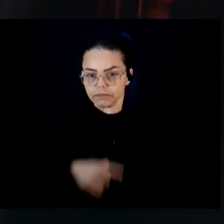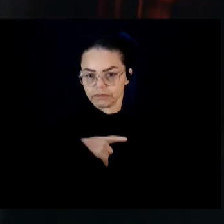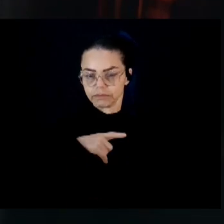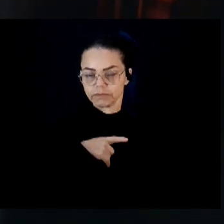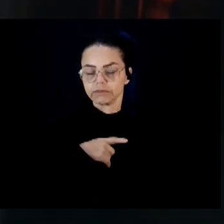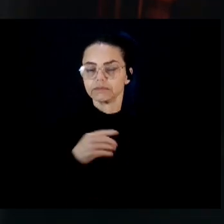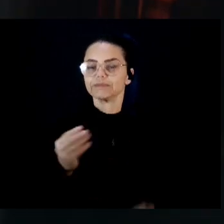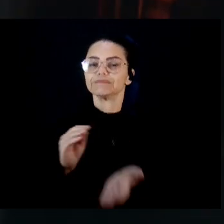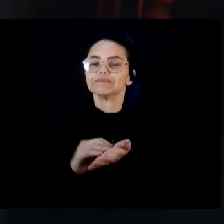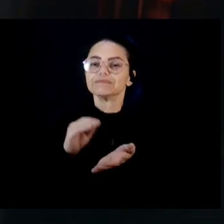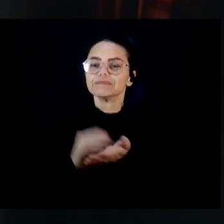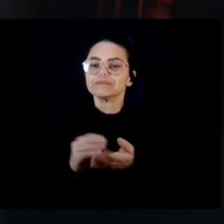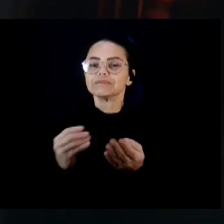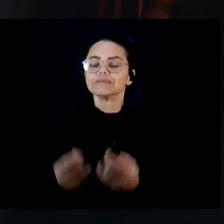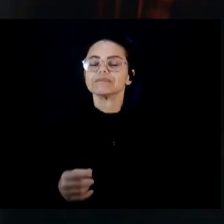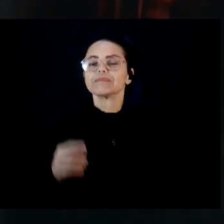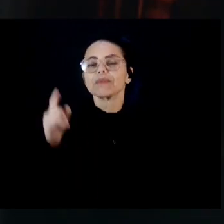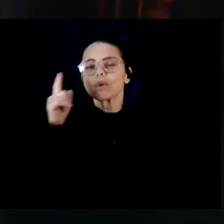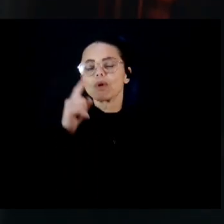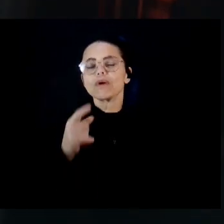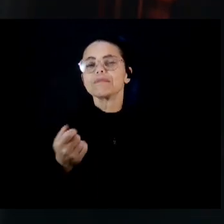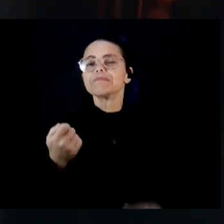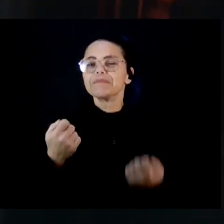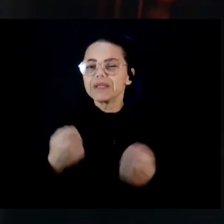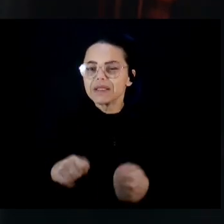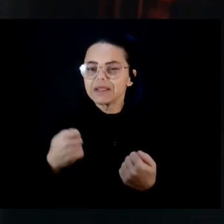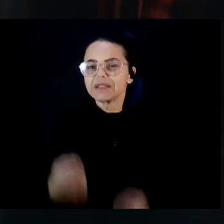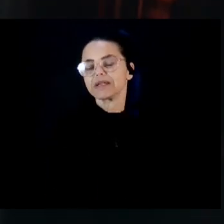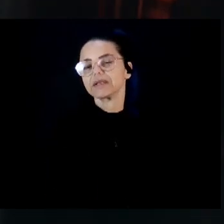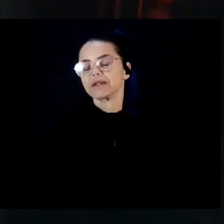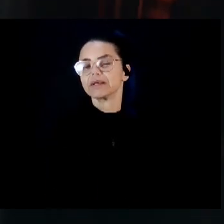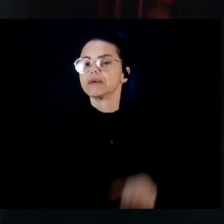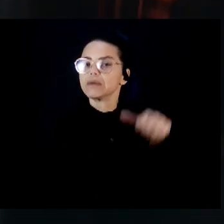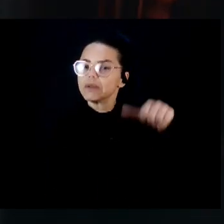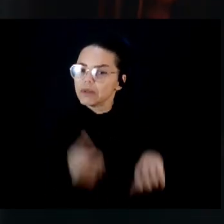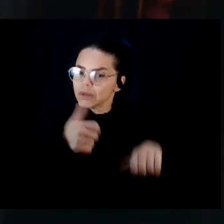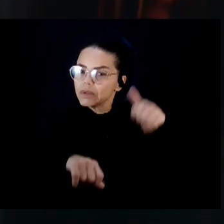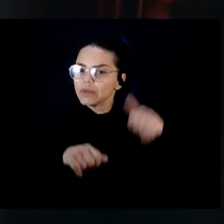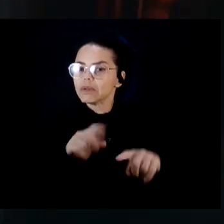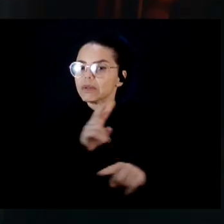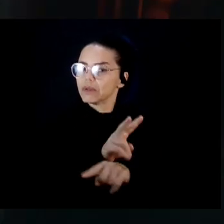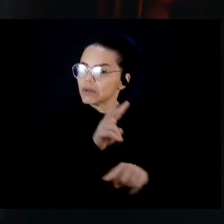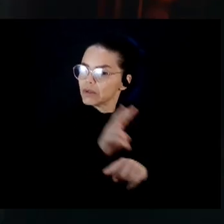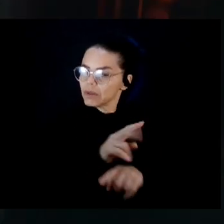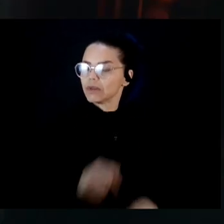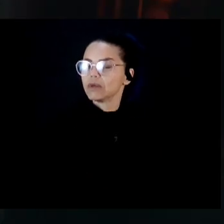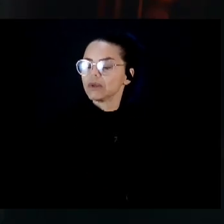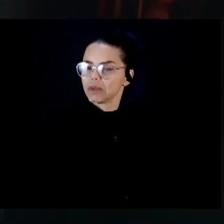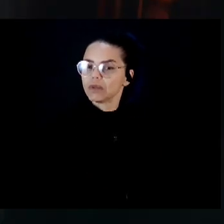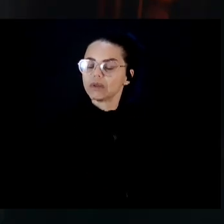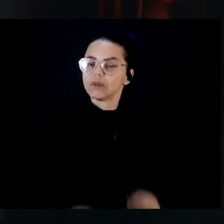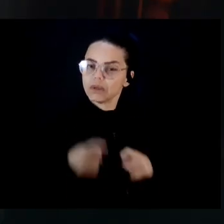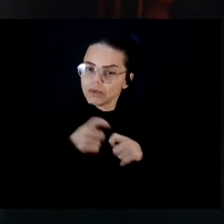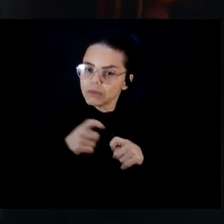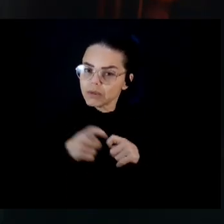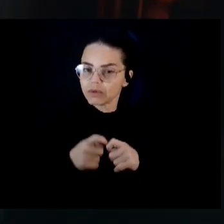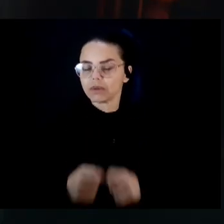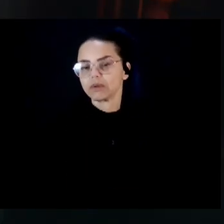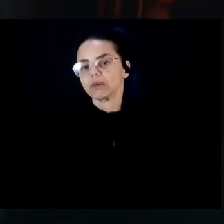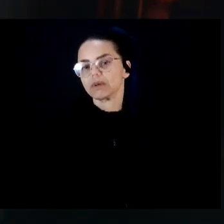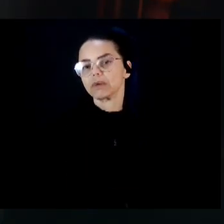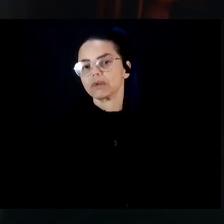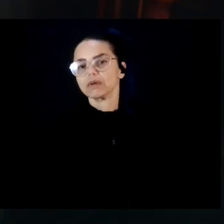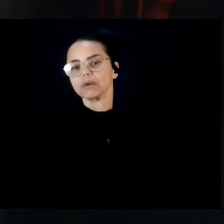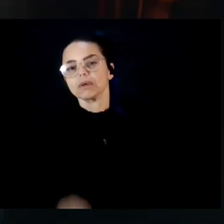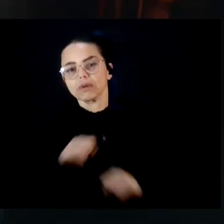deficiência e essa deficiência, ela está sendo avaliada, cuidada por esses profissionais, né? Não assim, você levantou